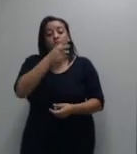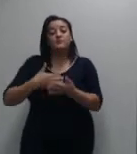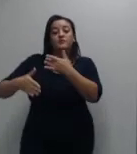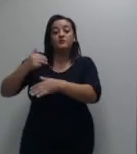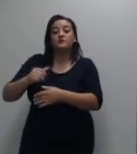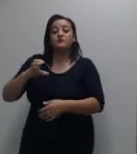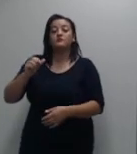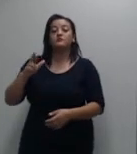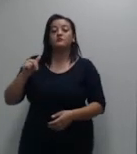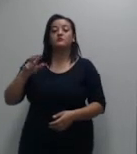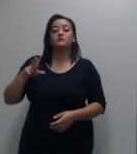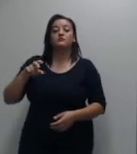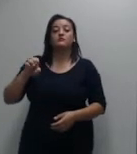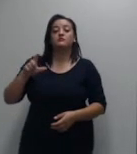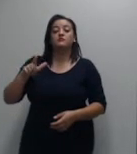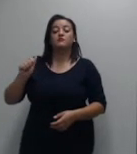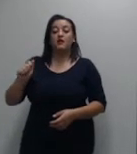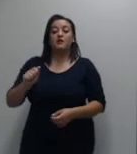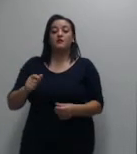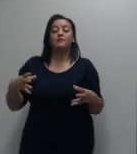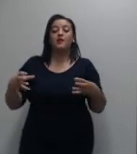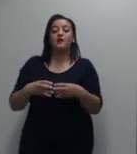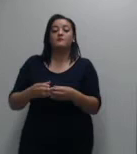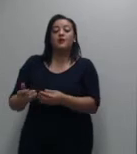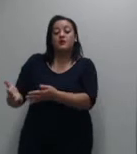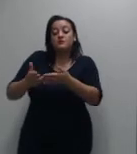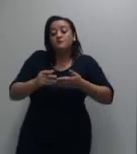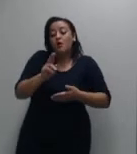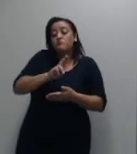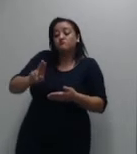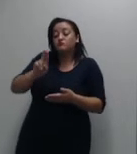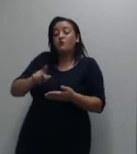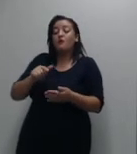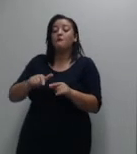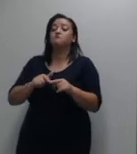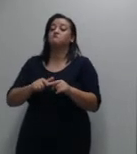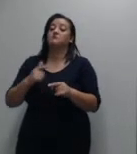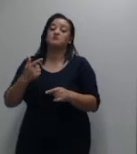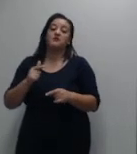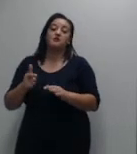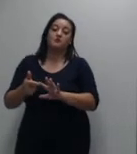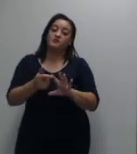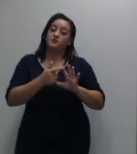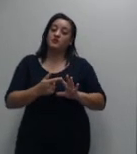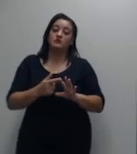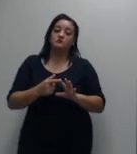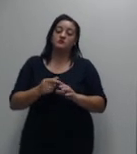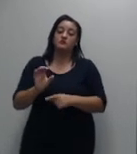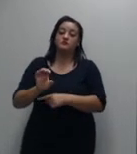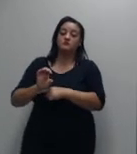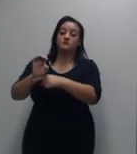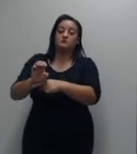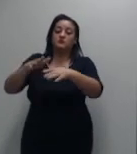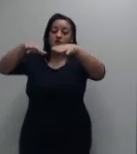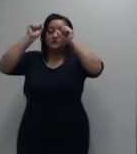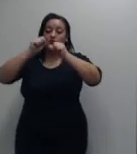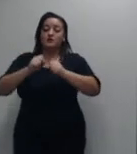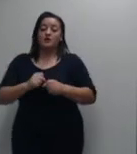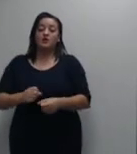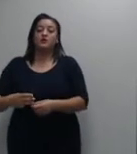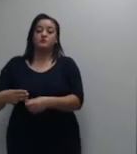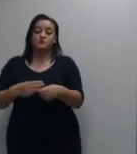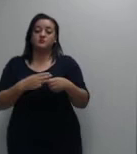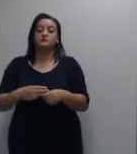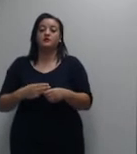a câmera recebeu aqueles nomes não houve a indicação do Conselheiro do Tribunal de Contas Municipal